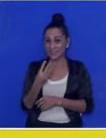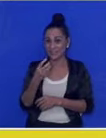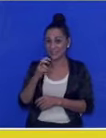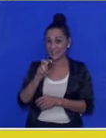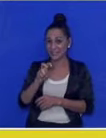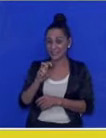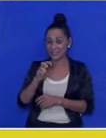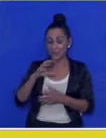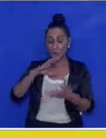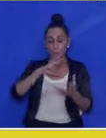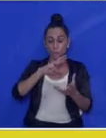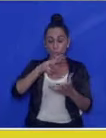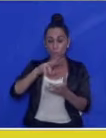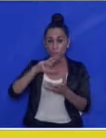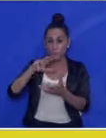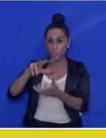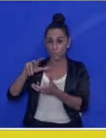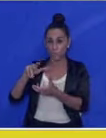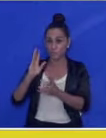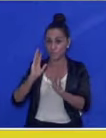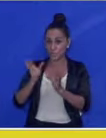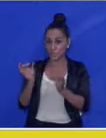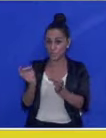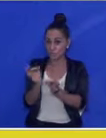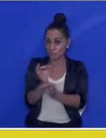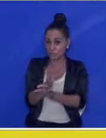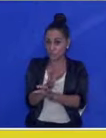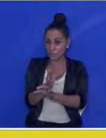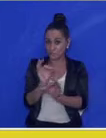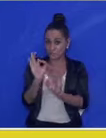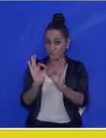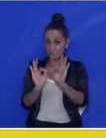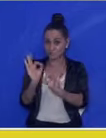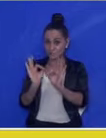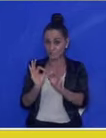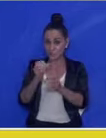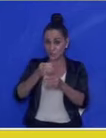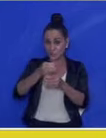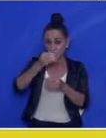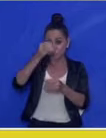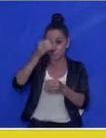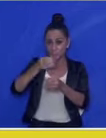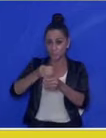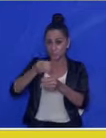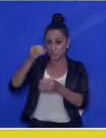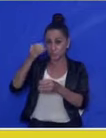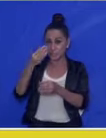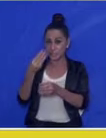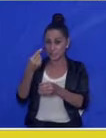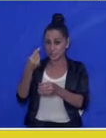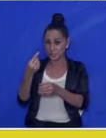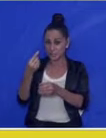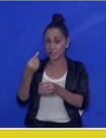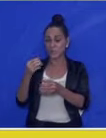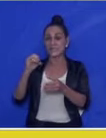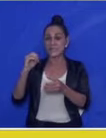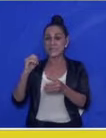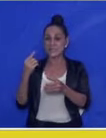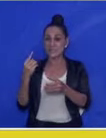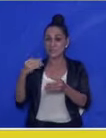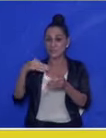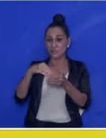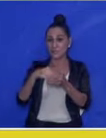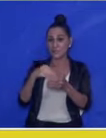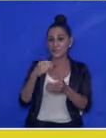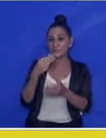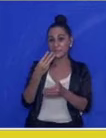435. Os globos 4 e 5 estão preparados. Aqui o suporte em cima do globo número 4, com 31 bolas, numeradas de 0 a